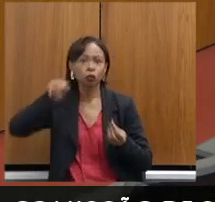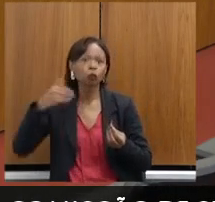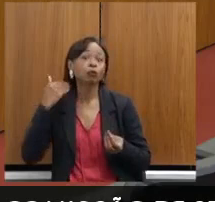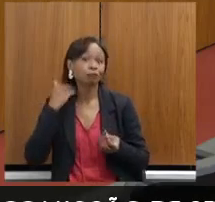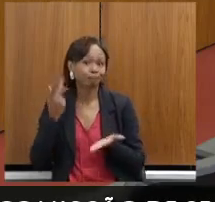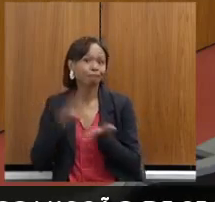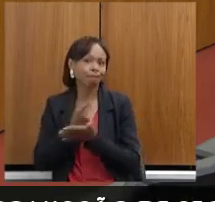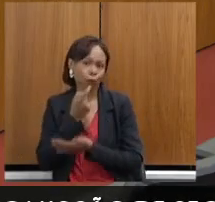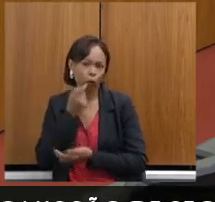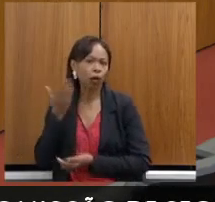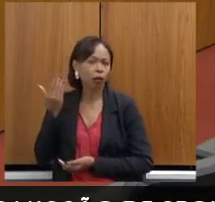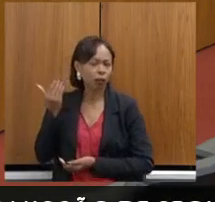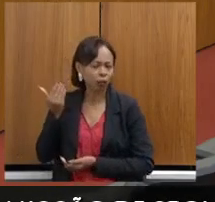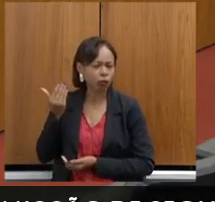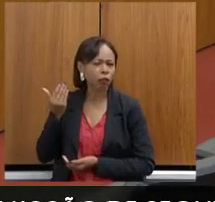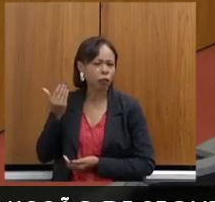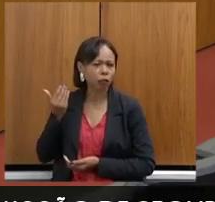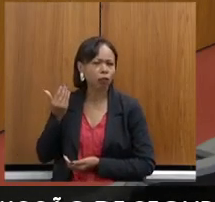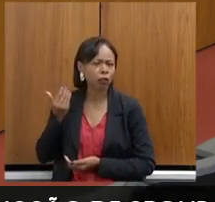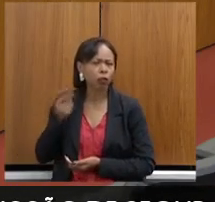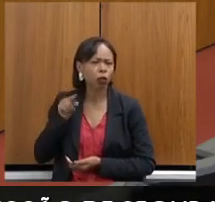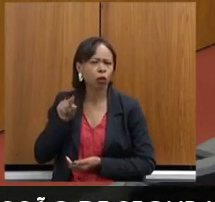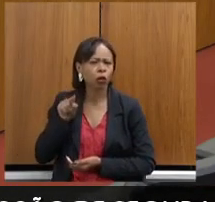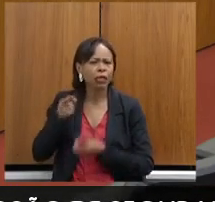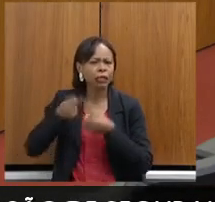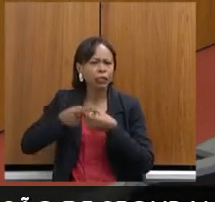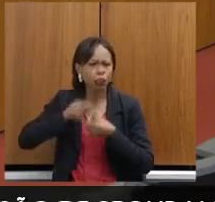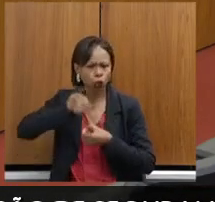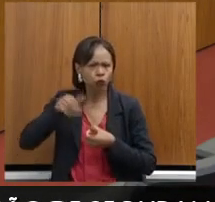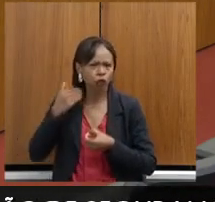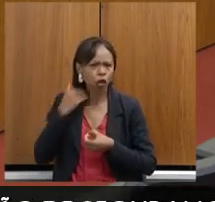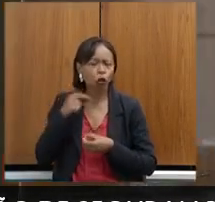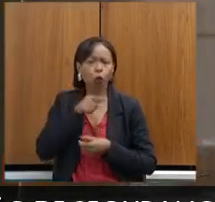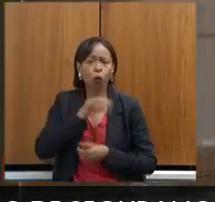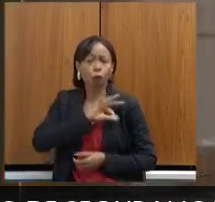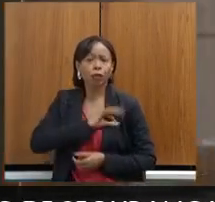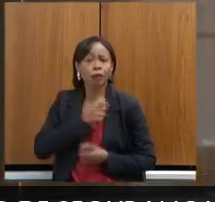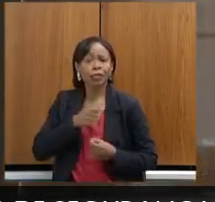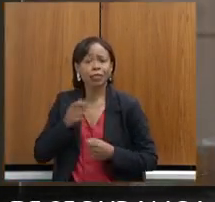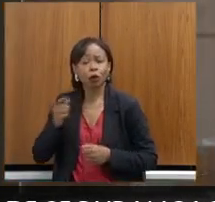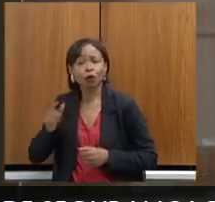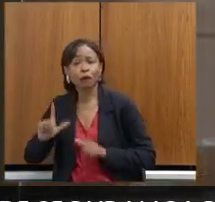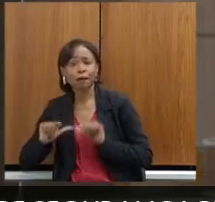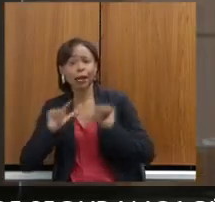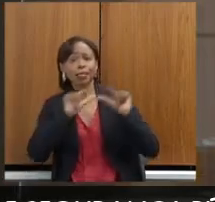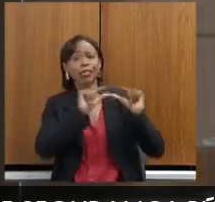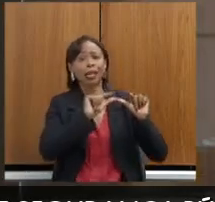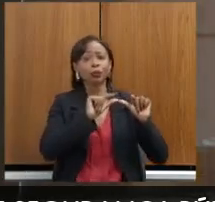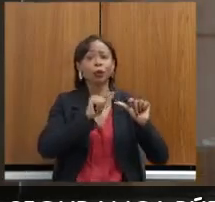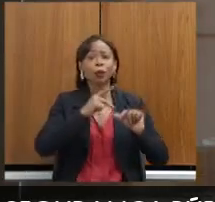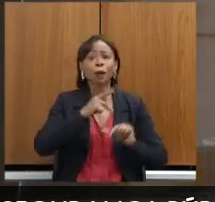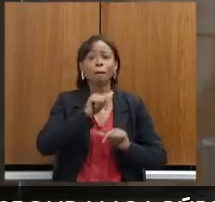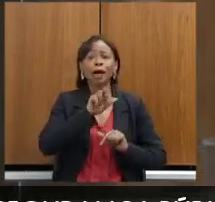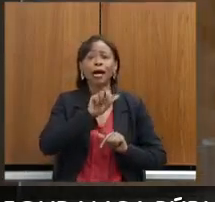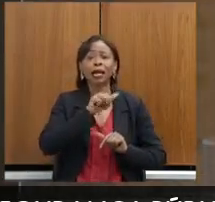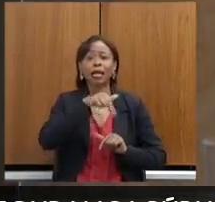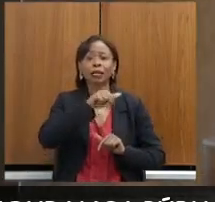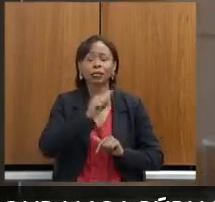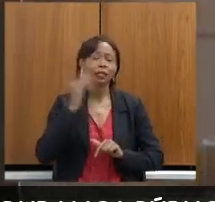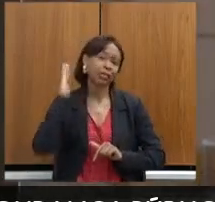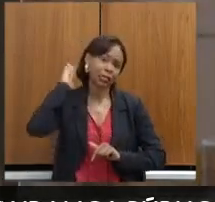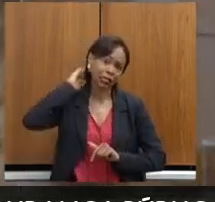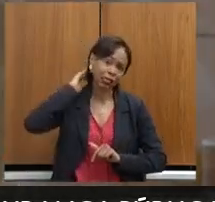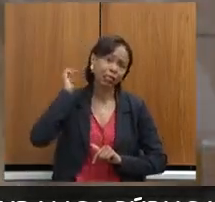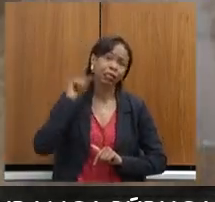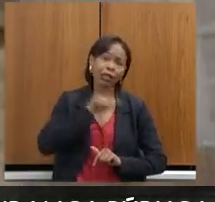de Fora agora recentemente que eles precisaram ir até o Paraná para dar continuidade a apreensão de nove